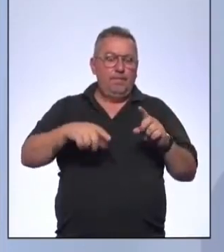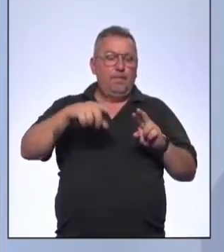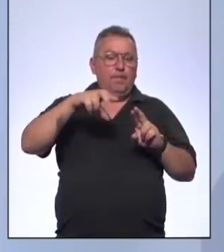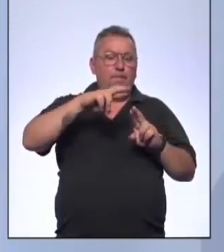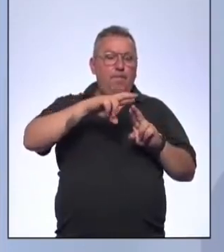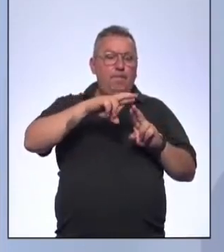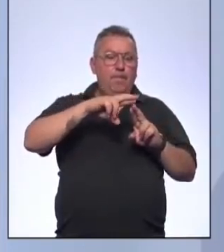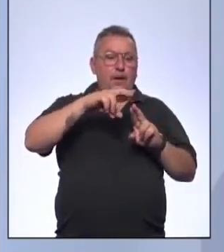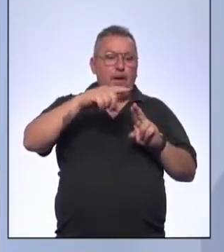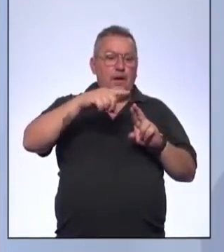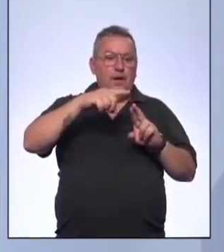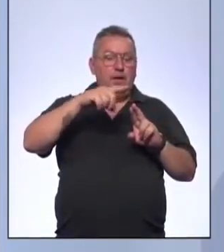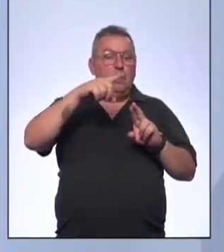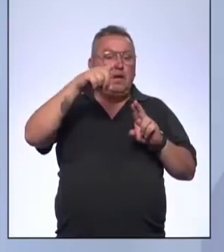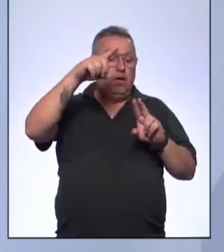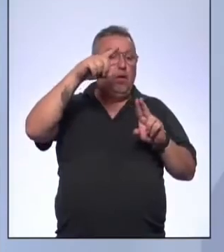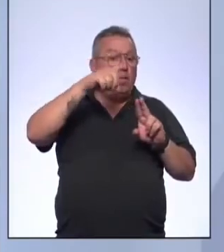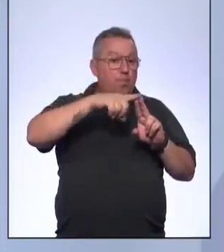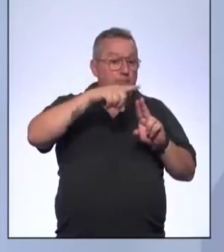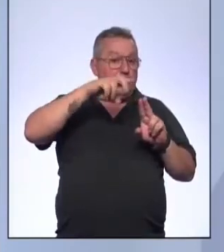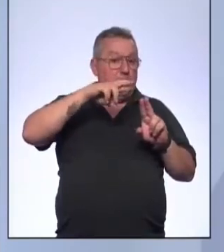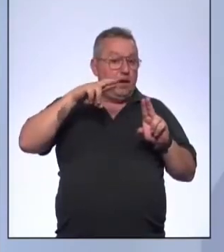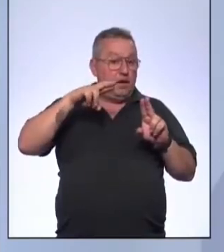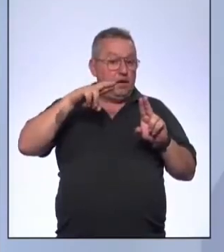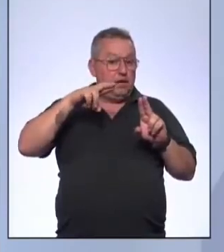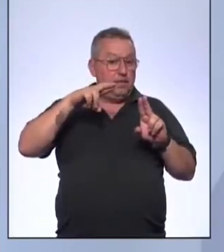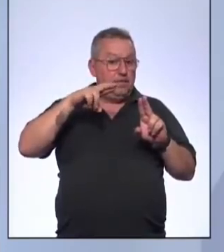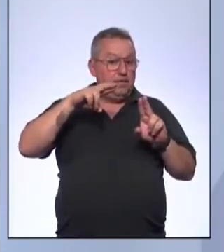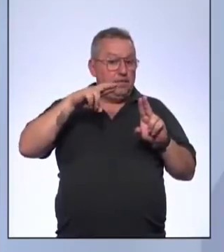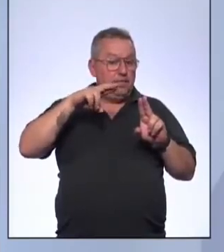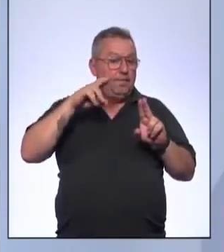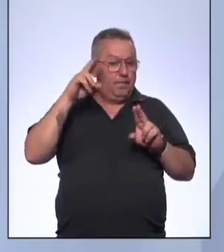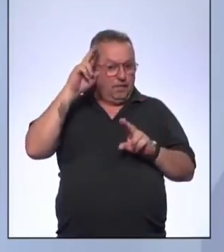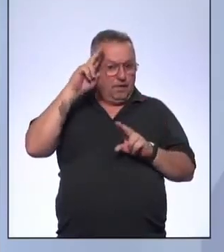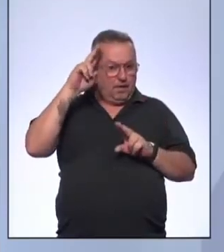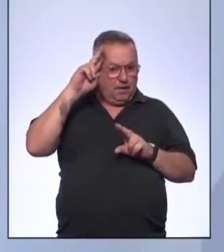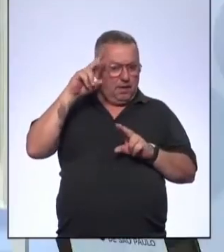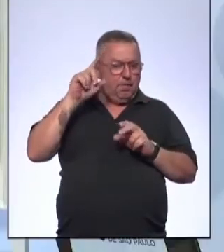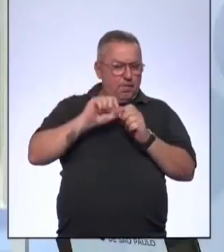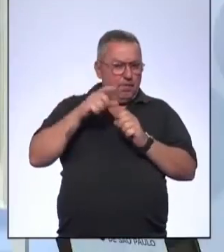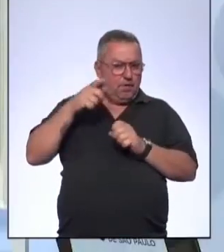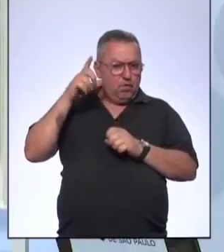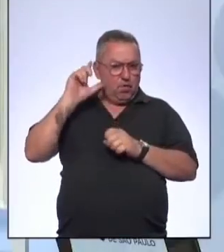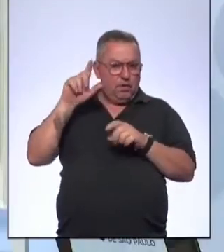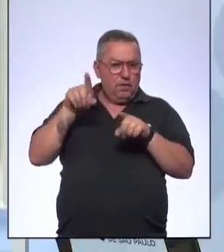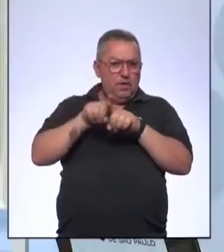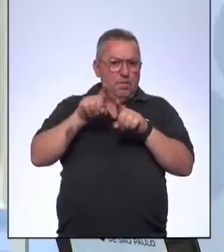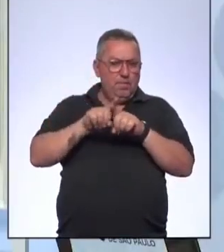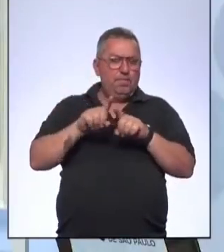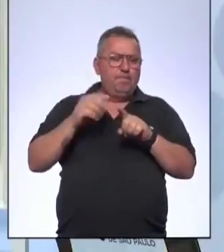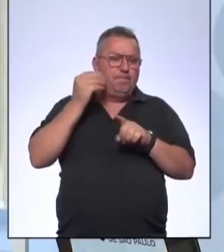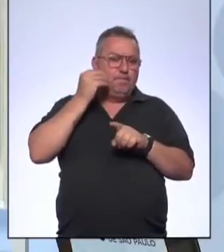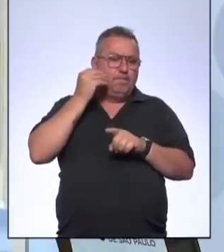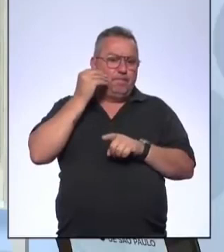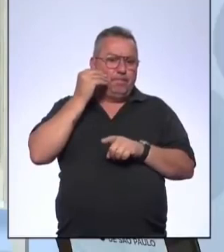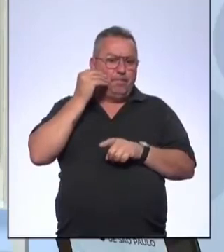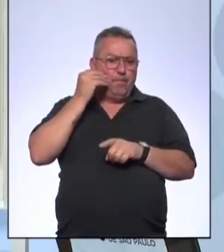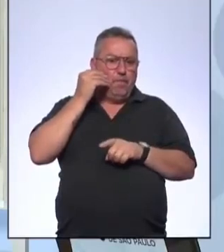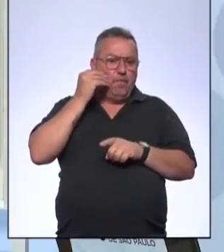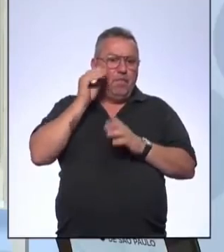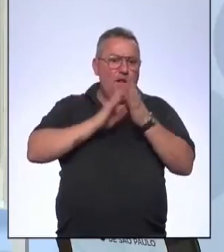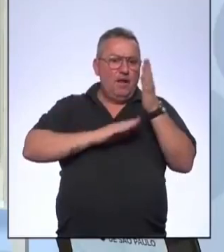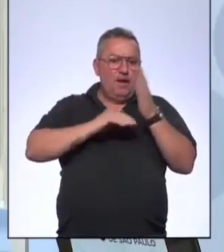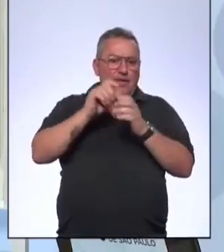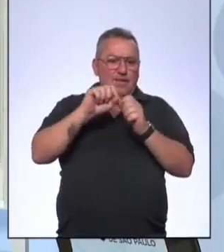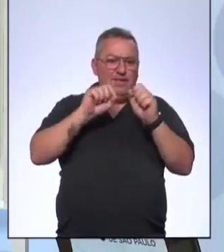πr. Lembrando que o π é um número, né? Então a gente fez isso ontem, eu demonstrei com eles. Tentei aquela arte que eu